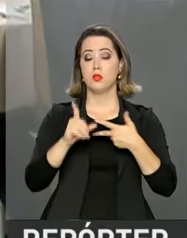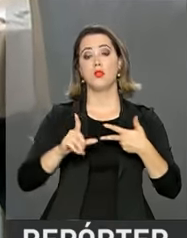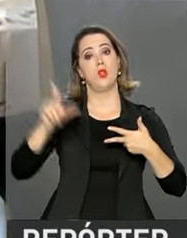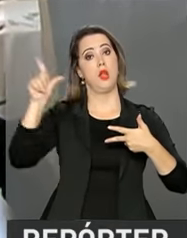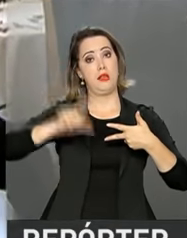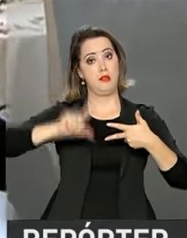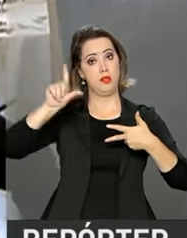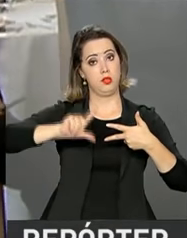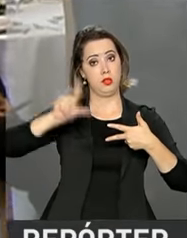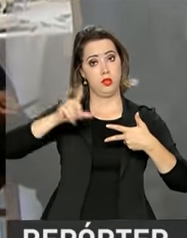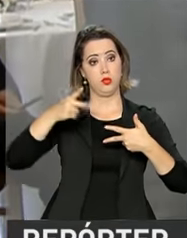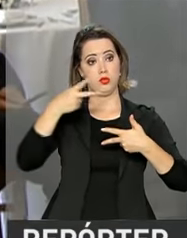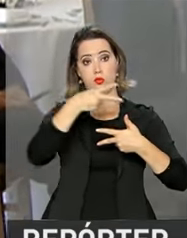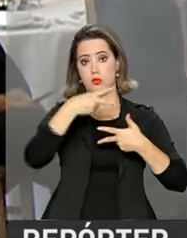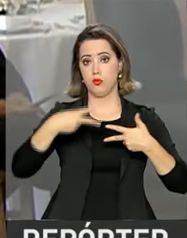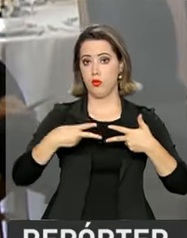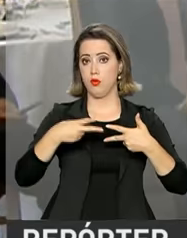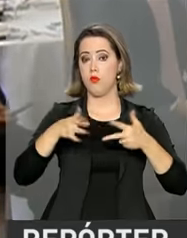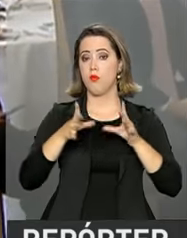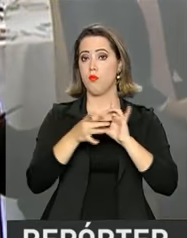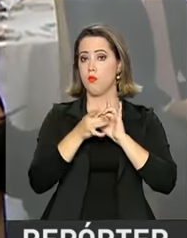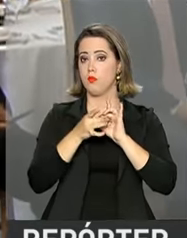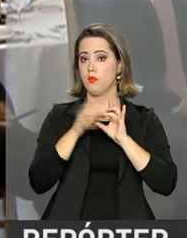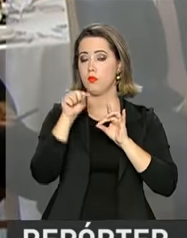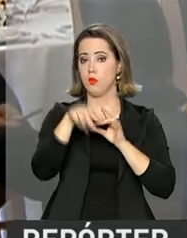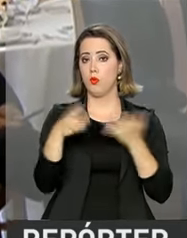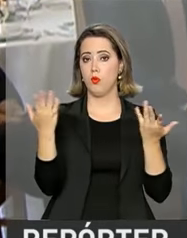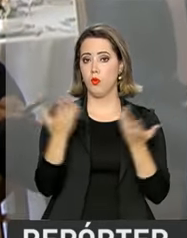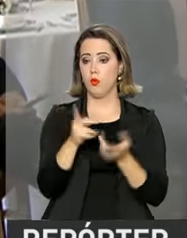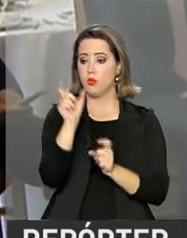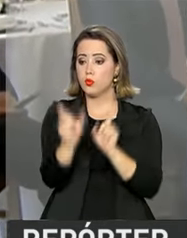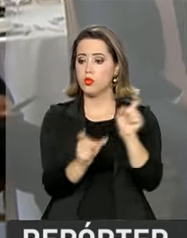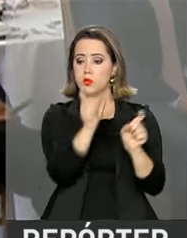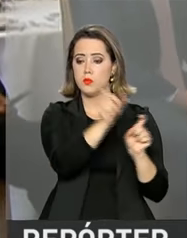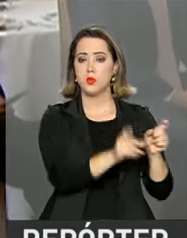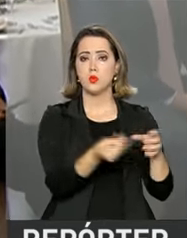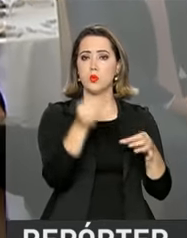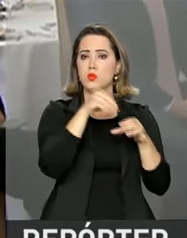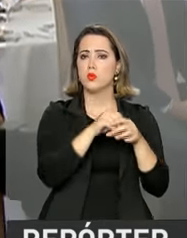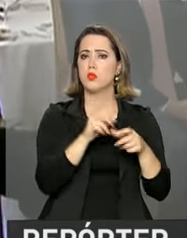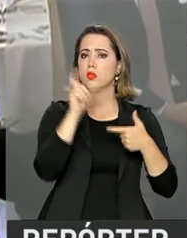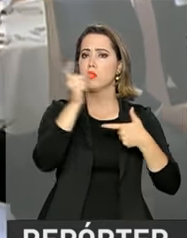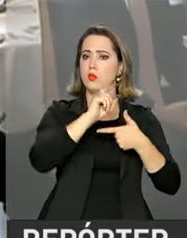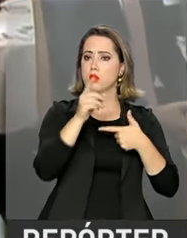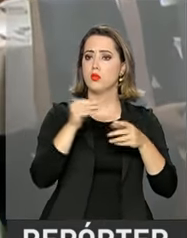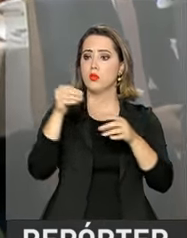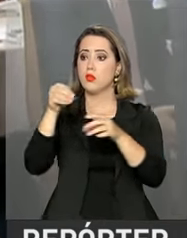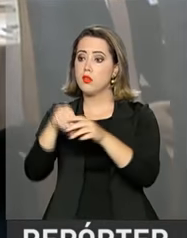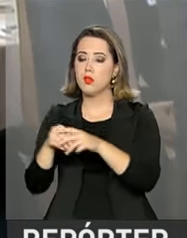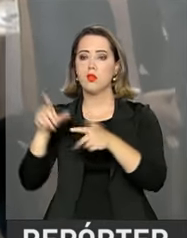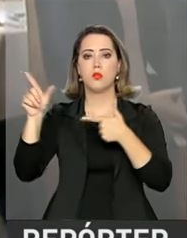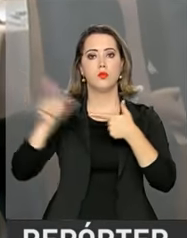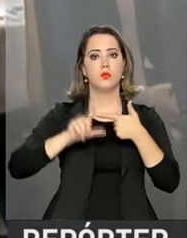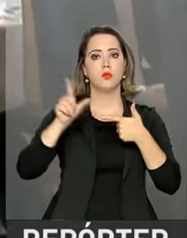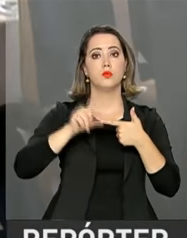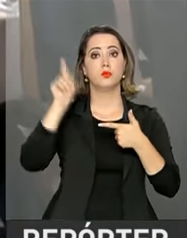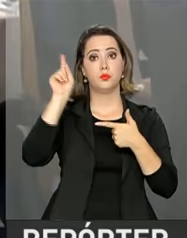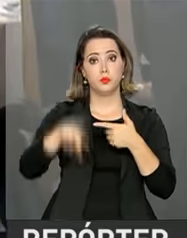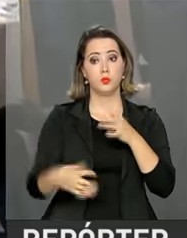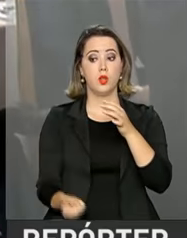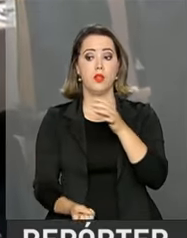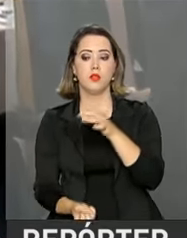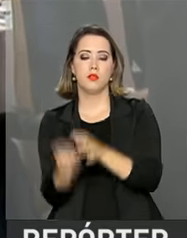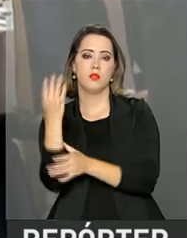poder legislativo seja ainda os que estão hoje no executivo e os que estão hoje no legislativo serão os produtores